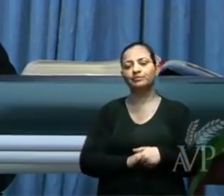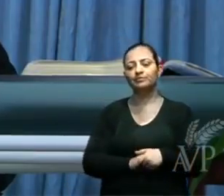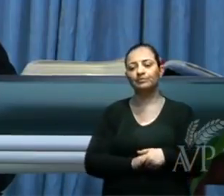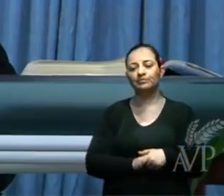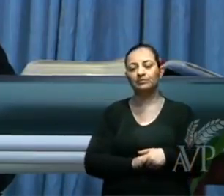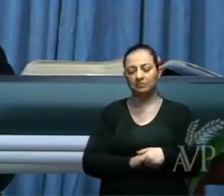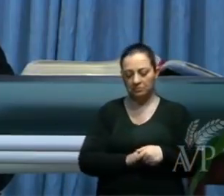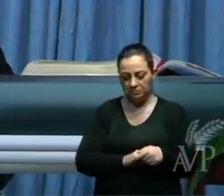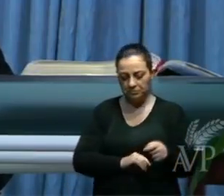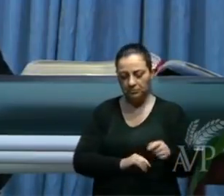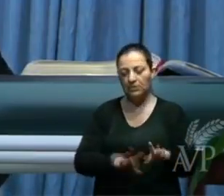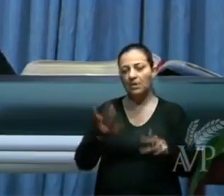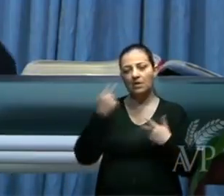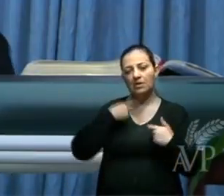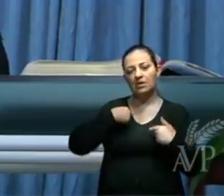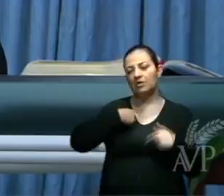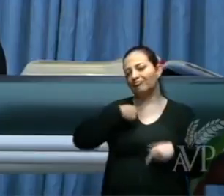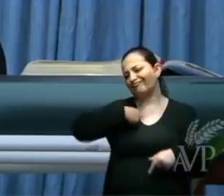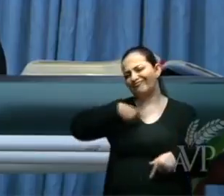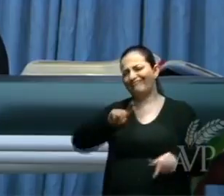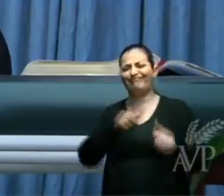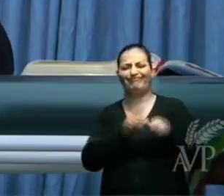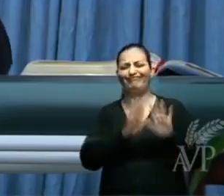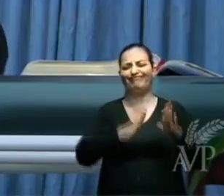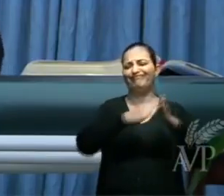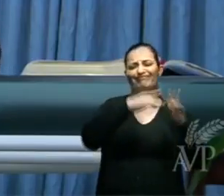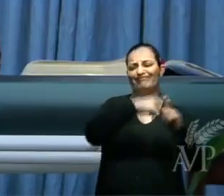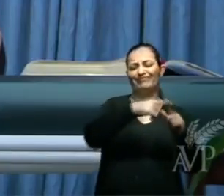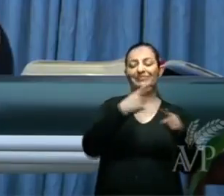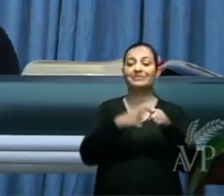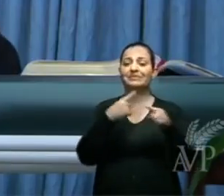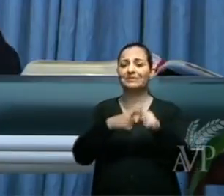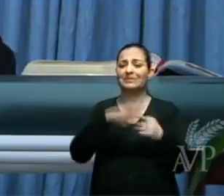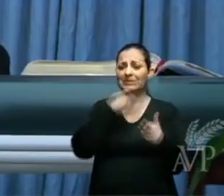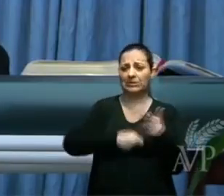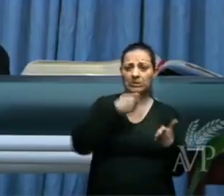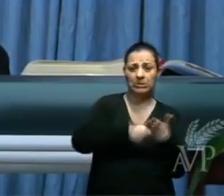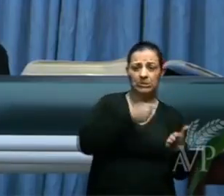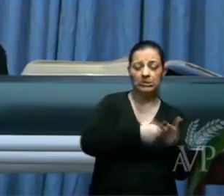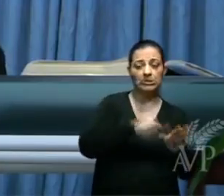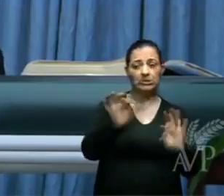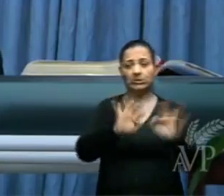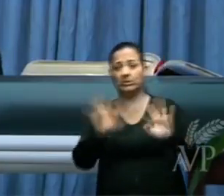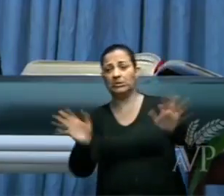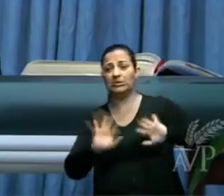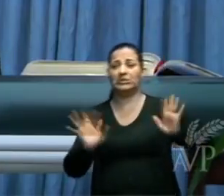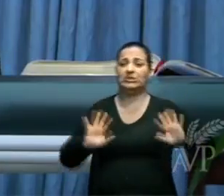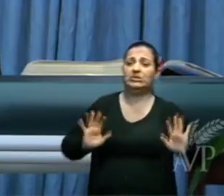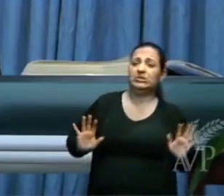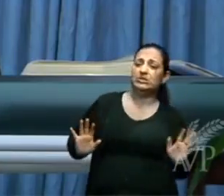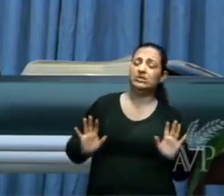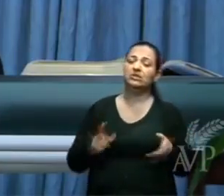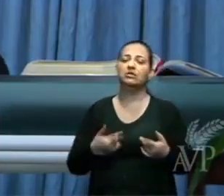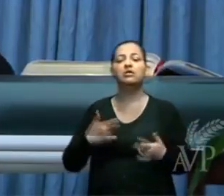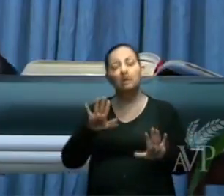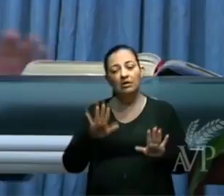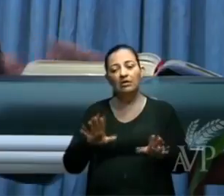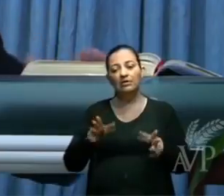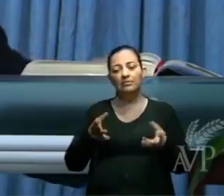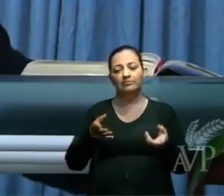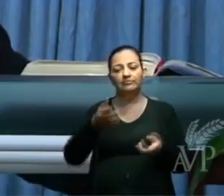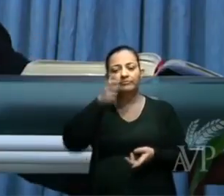ah eu não vou ficar nessa igreja não vou pra ir porque é muito duro irmãos